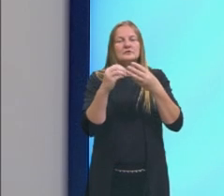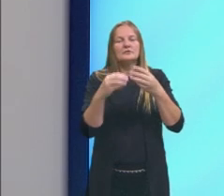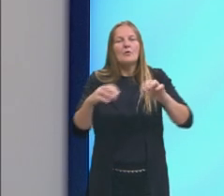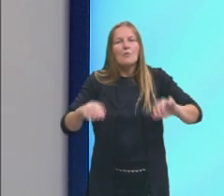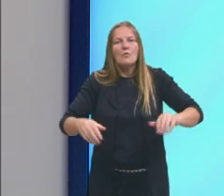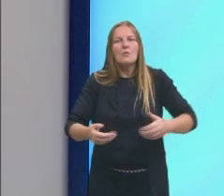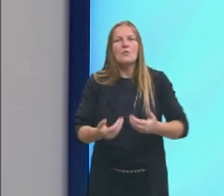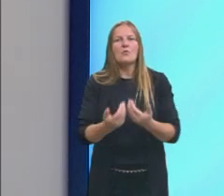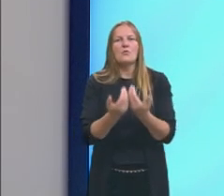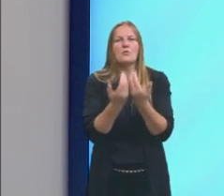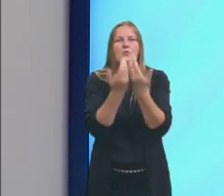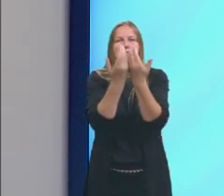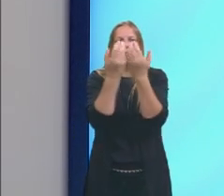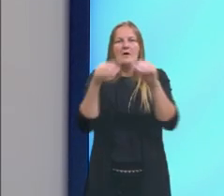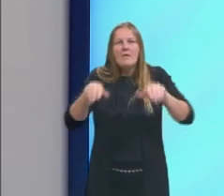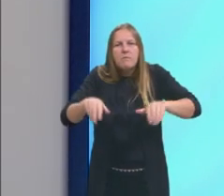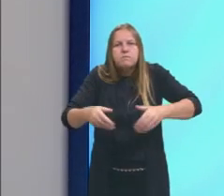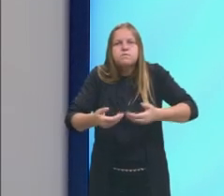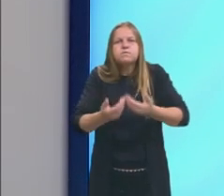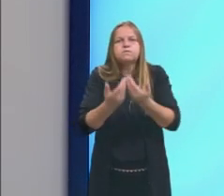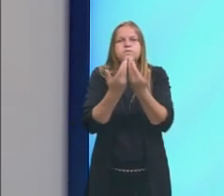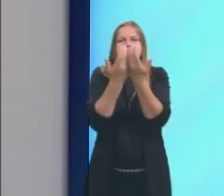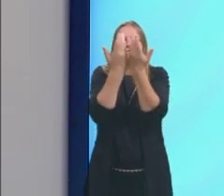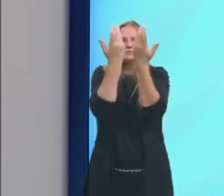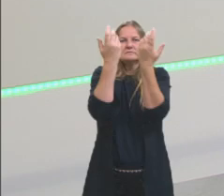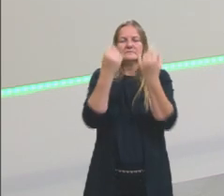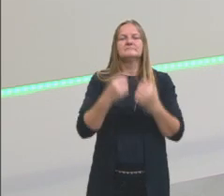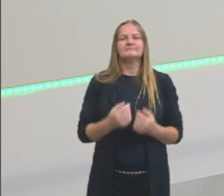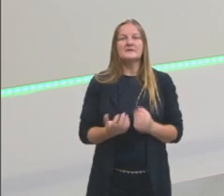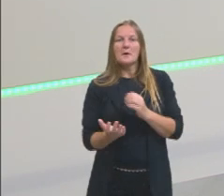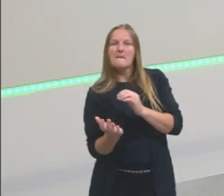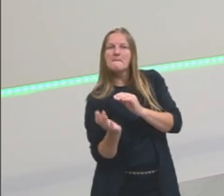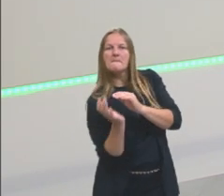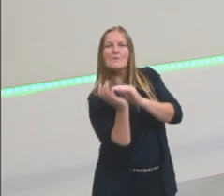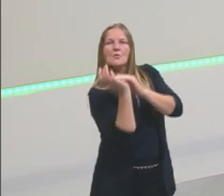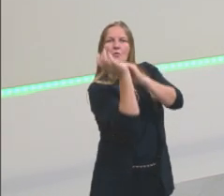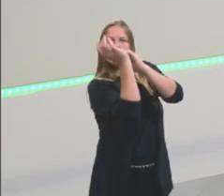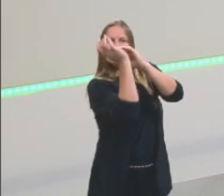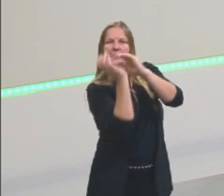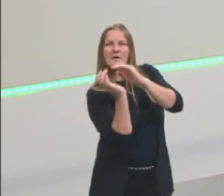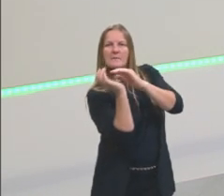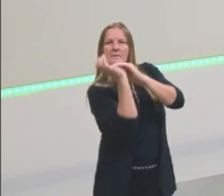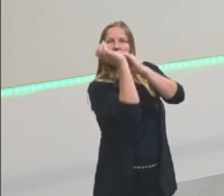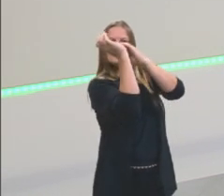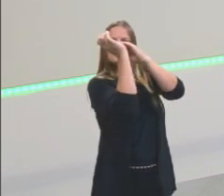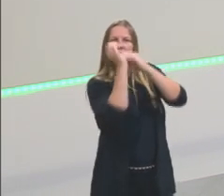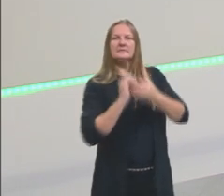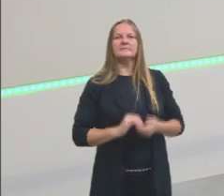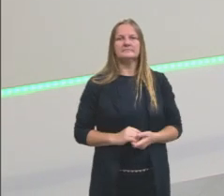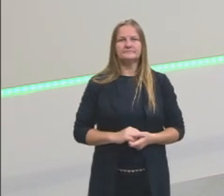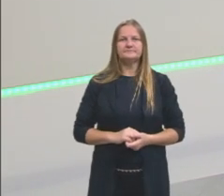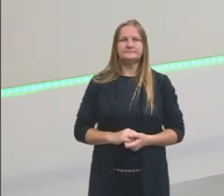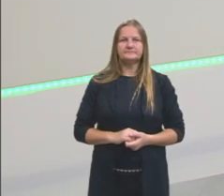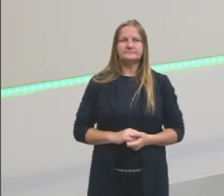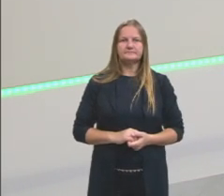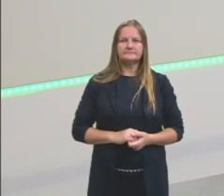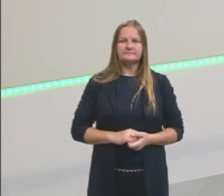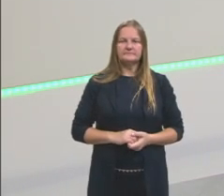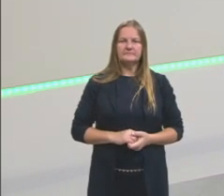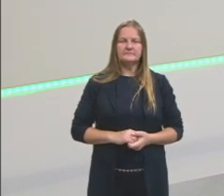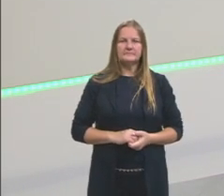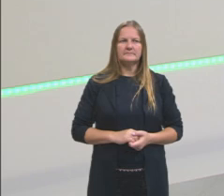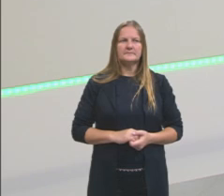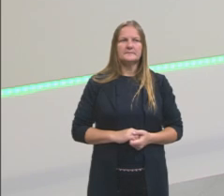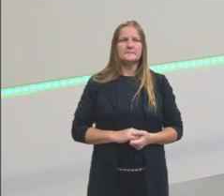nela vai empurrar para colocar alguma coisa em cima aí ela vai empurrar essa e esse papelzinho né Essas folhinhas Aí